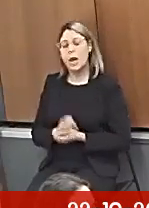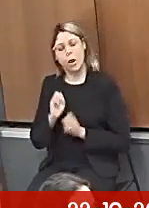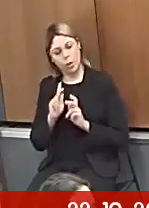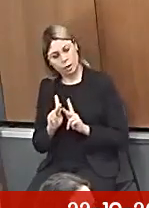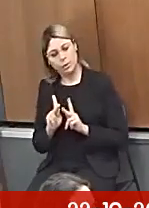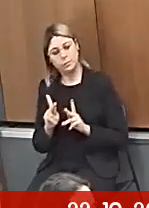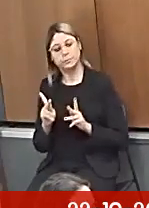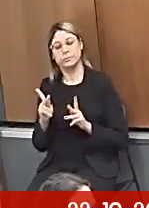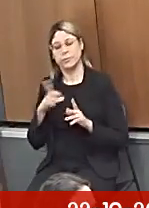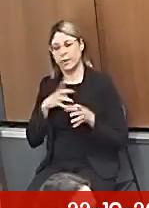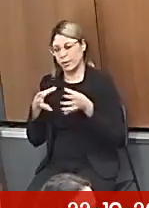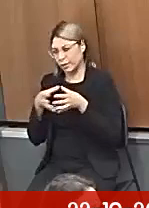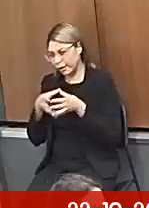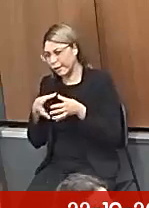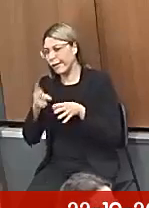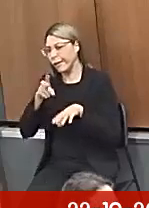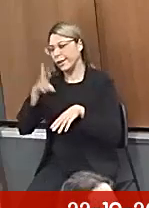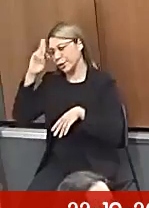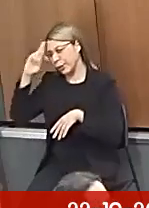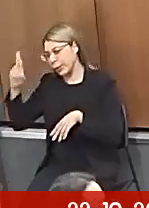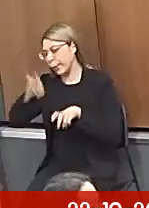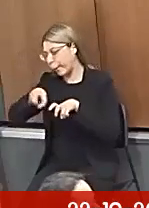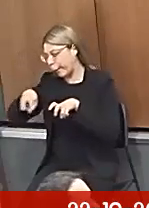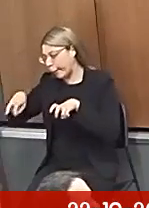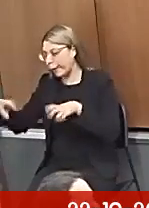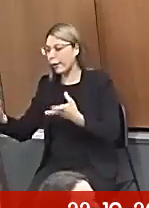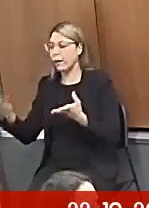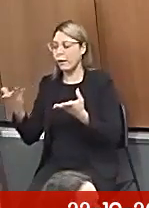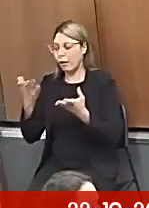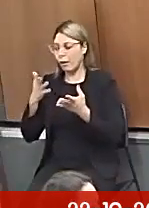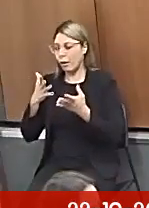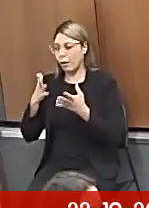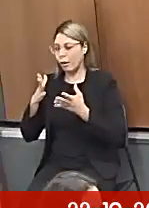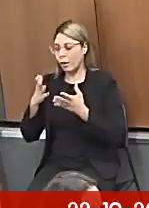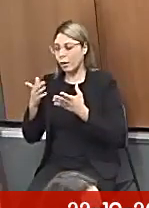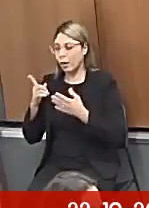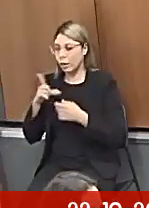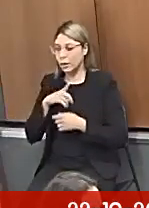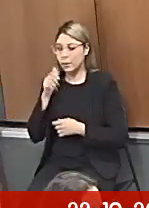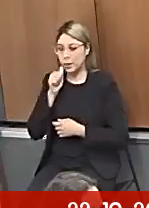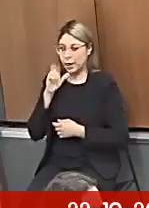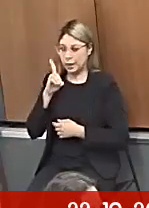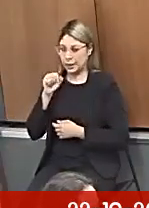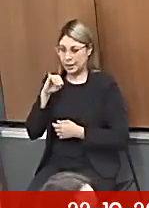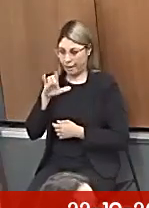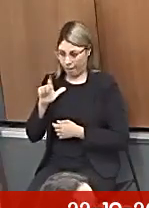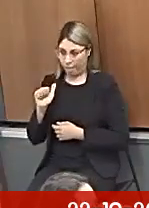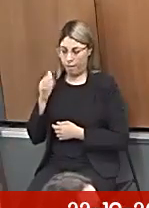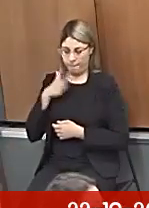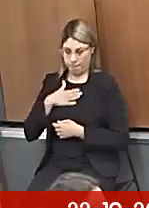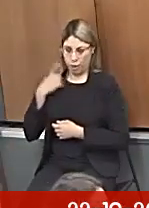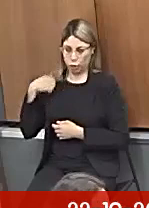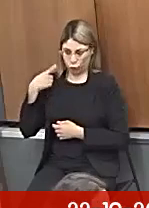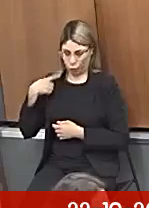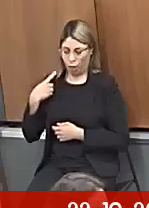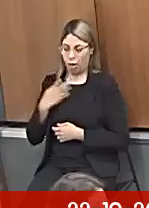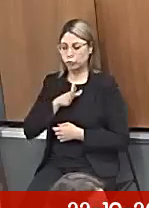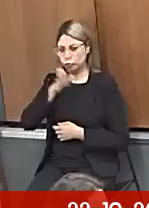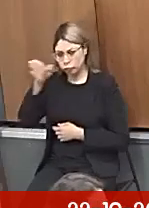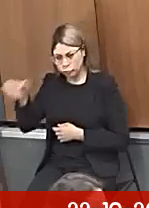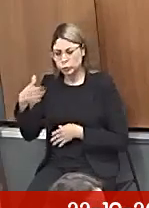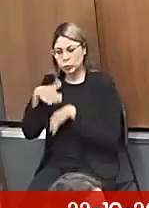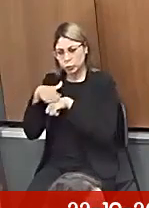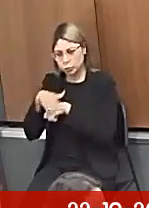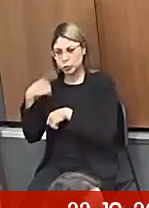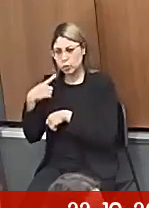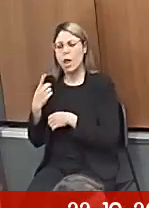tudo bem, reuniram com a banca, a diretora, com todo mundo. A gente só vai, a Daniela, que é minha advogada, esteve lá, conversou com o advogado.